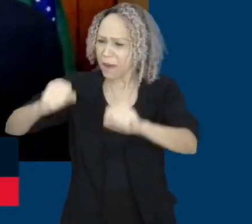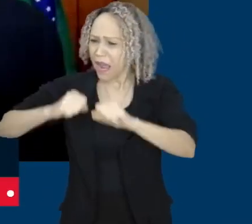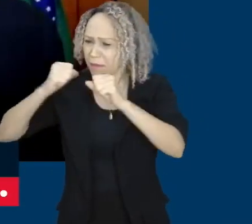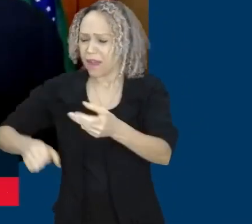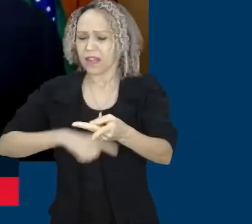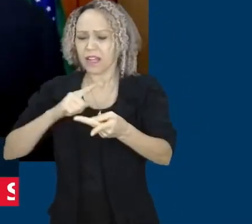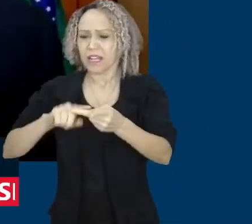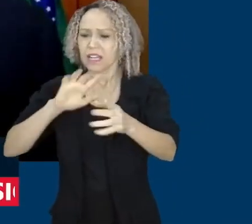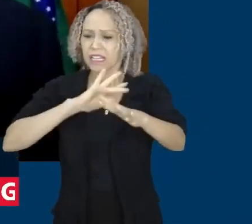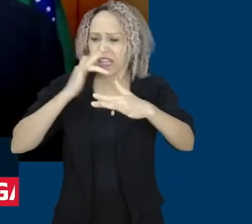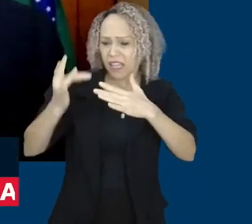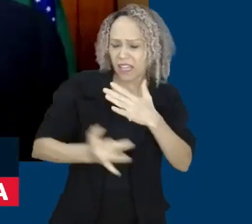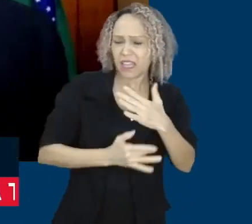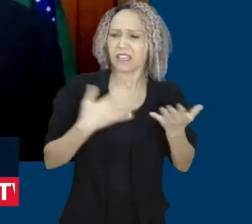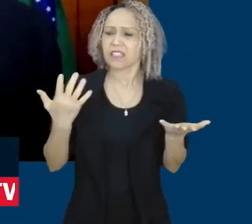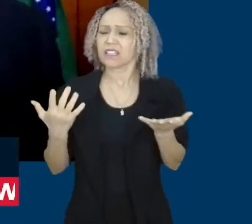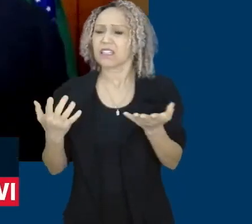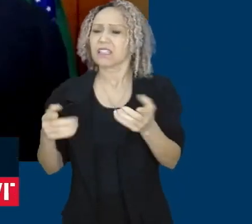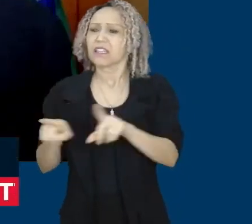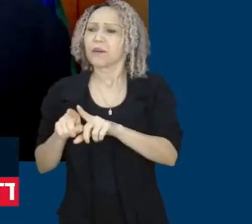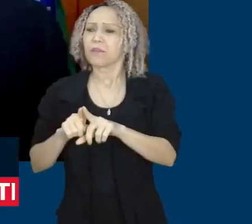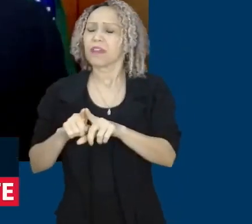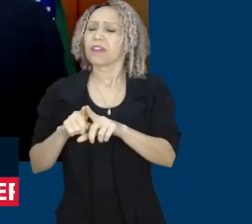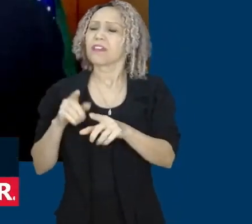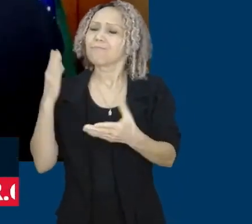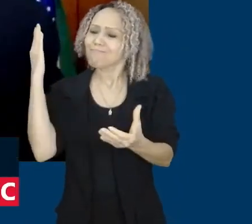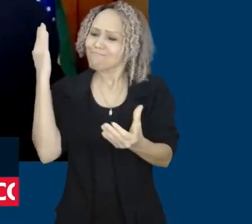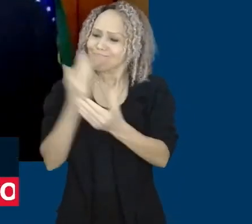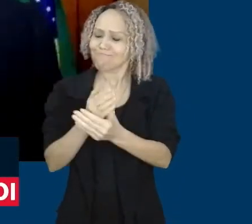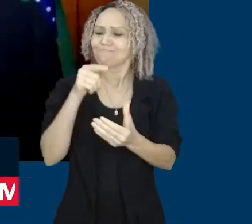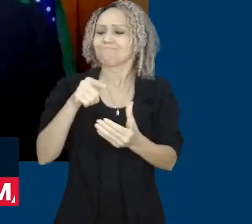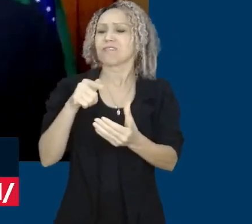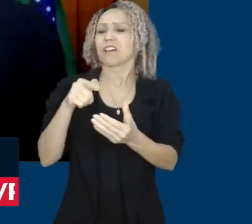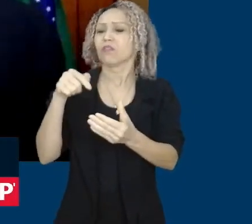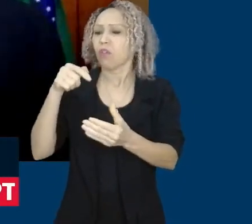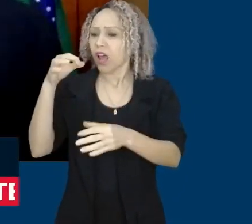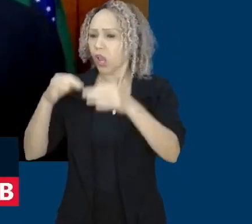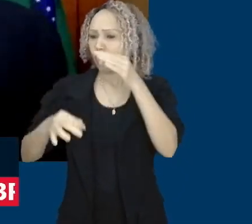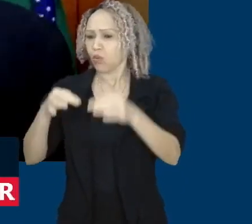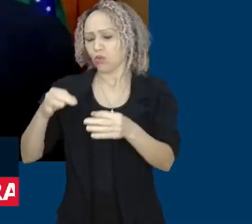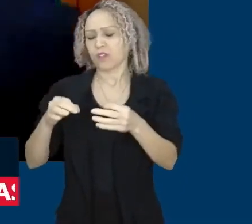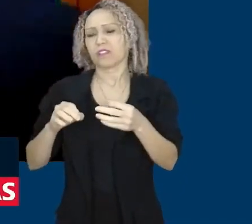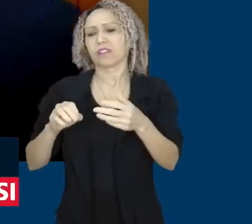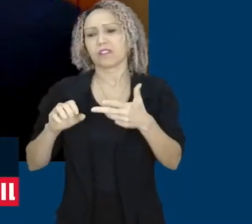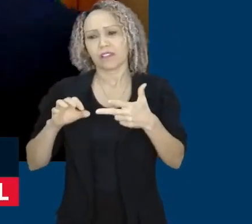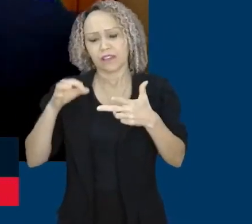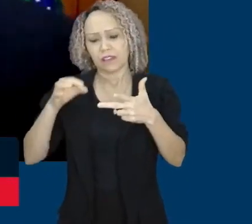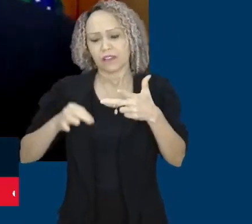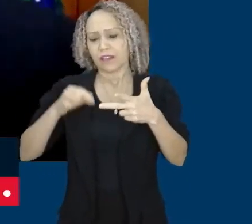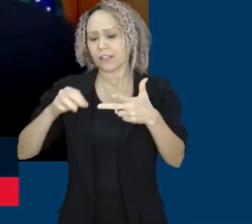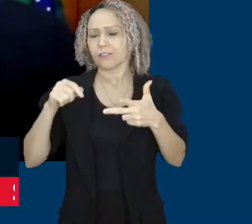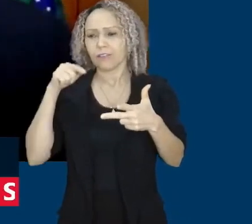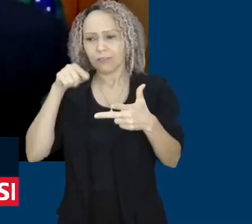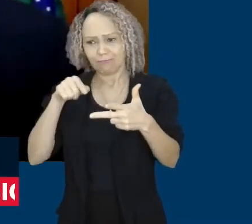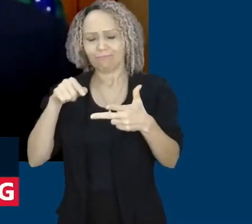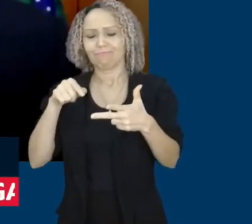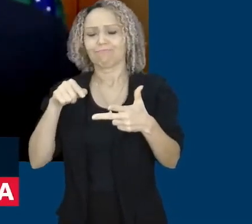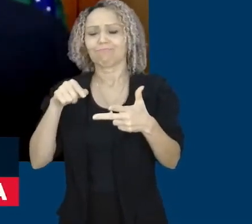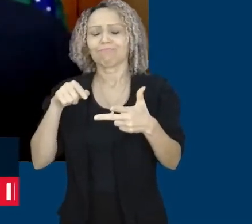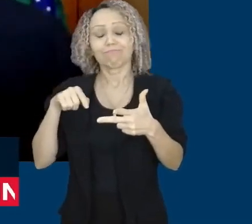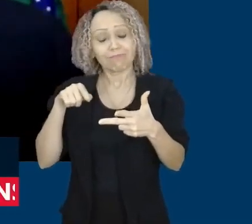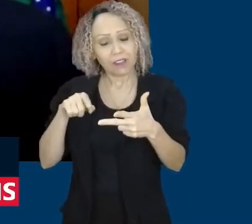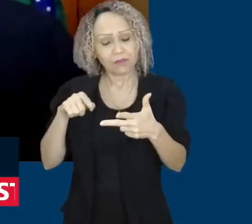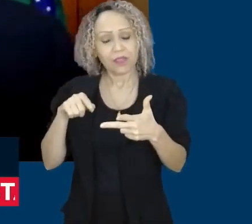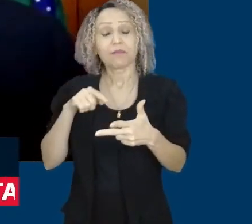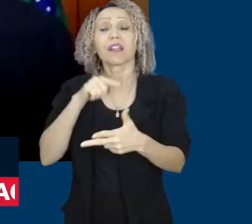tribunais, ao poder judiciário, eu diria que essas ações combinadas foram fundamentais para que